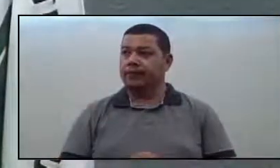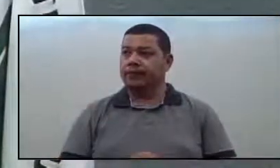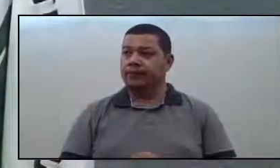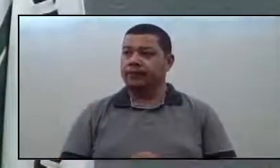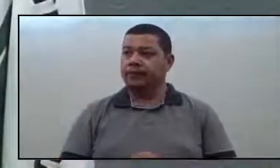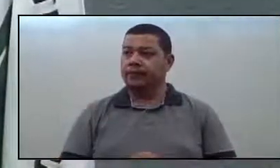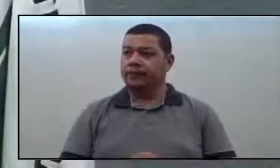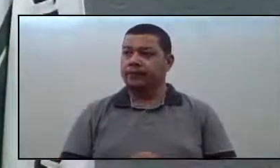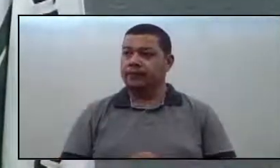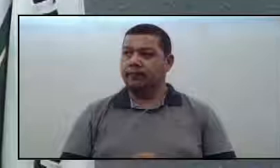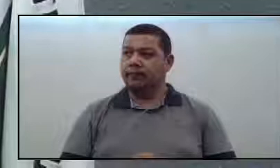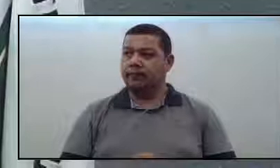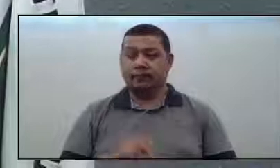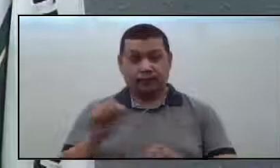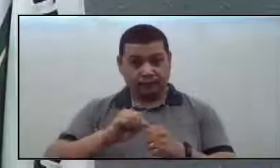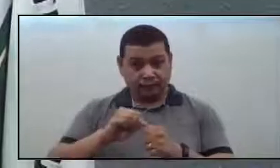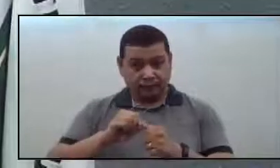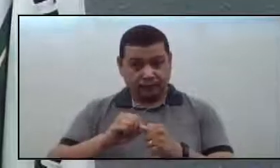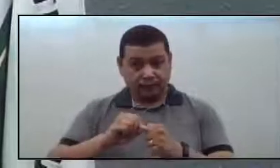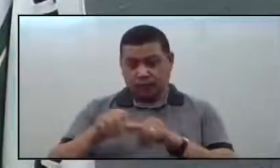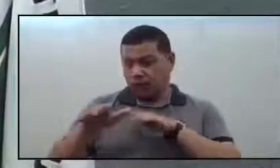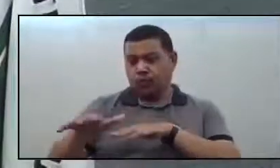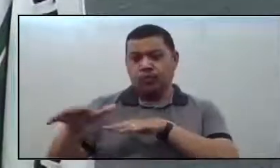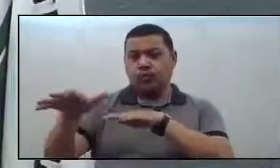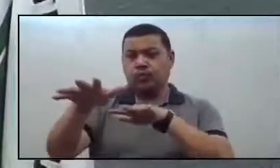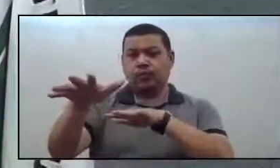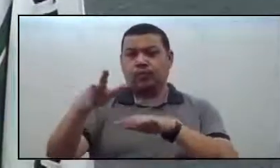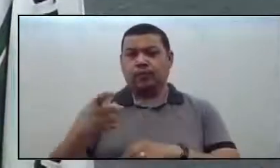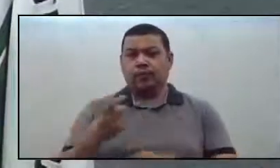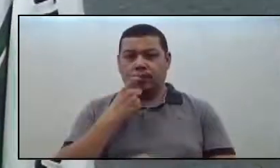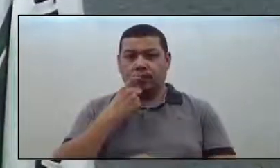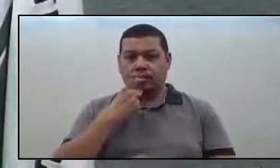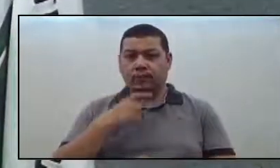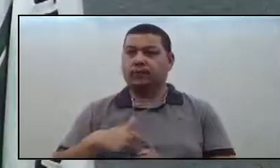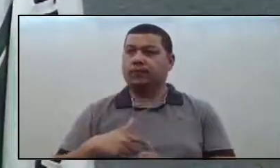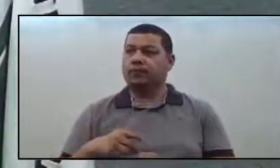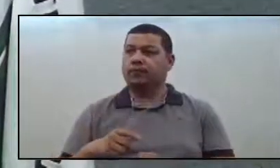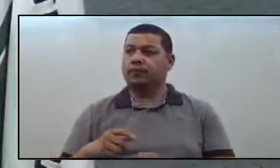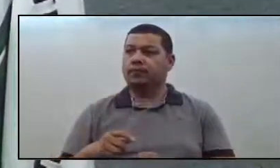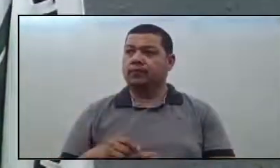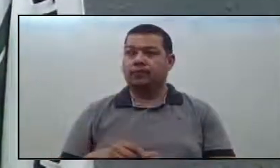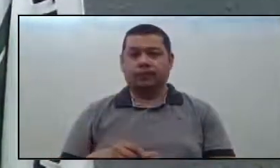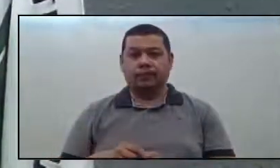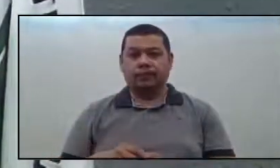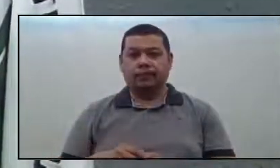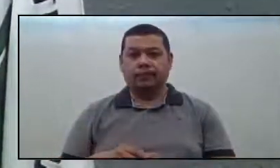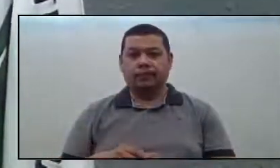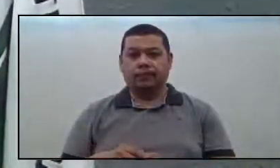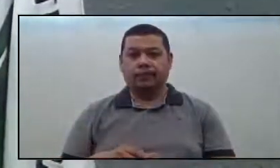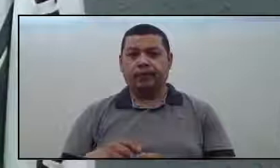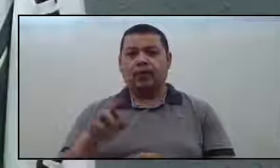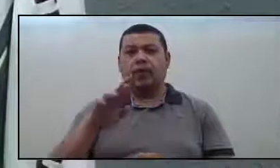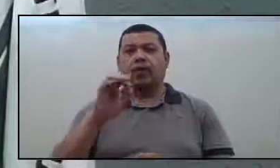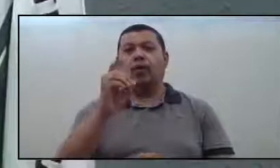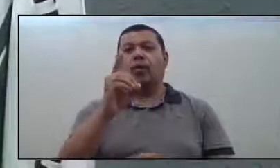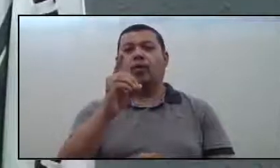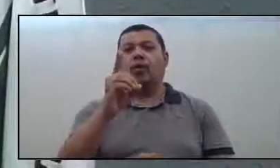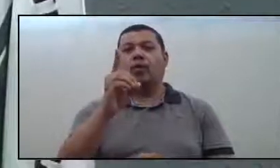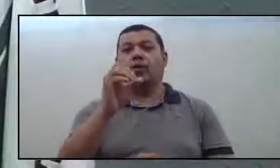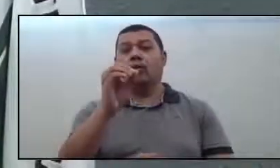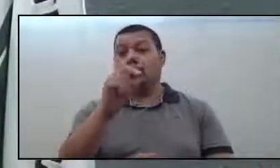também fizeram uma grande carreata ali, pegando o posto da rodovia até na aldeia Lapitanda. Que Deus em